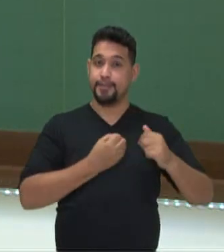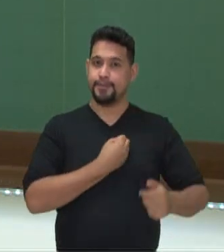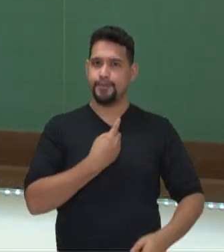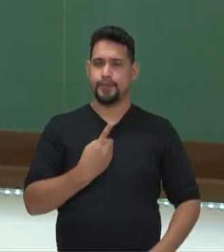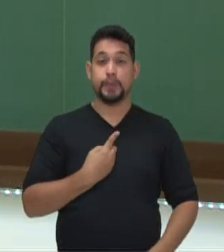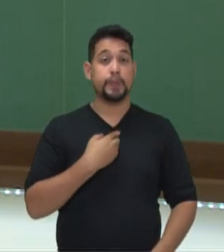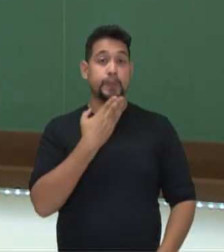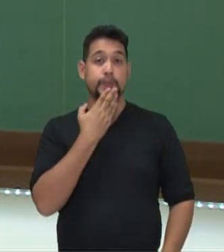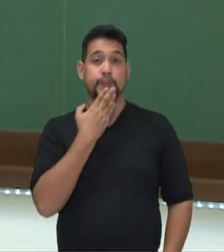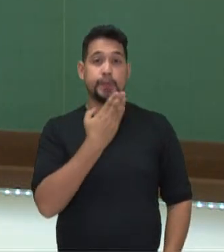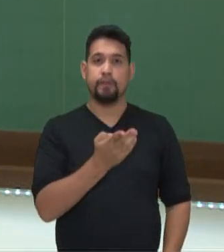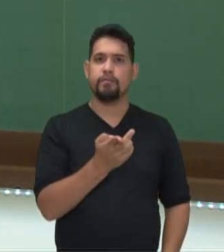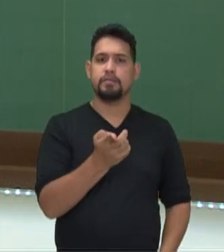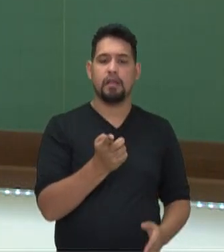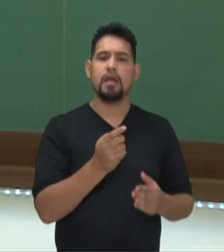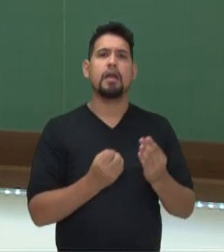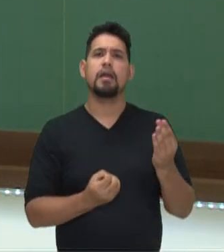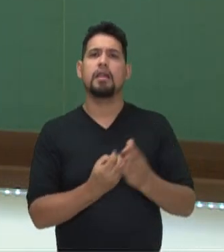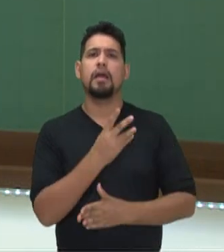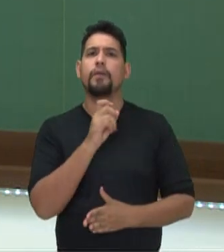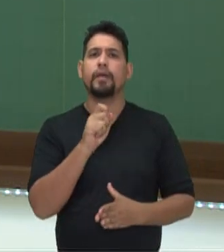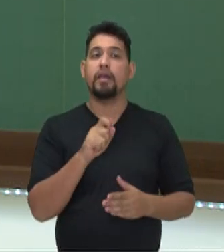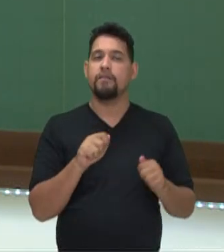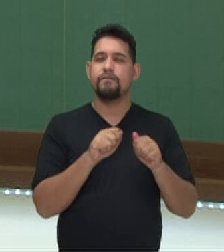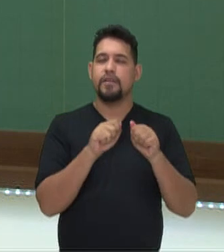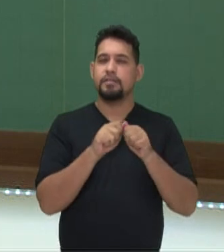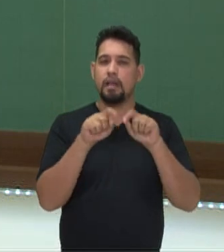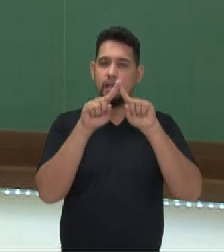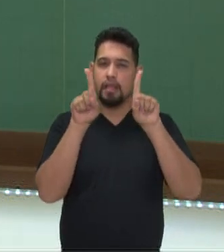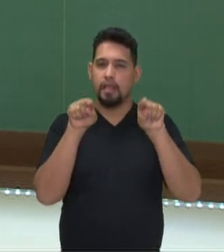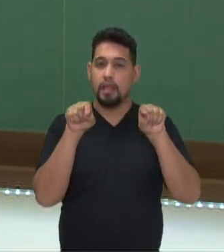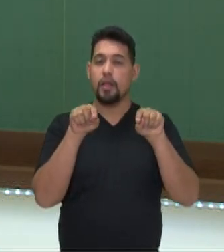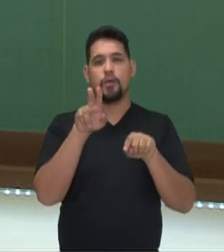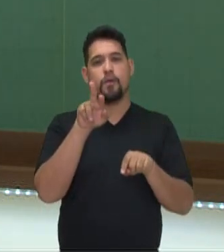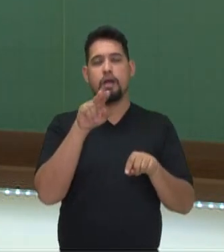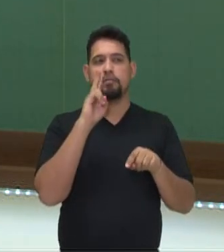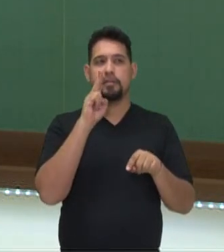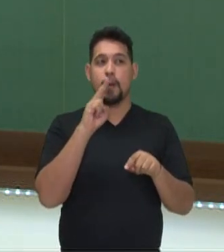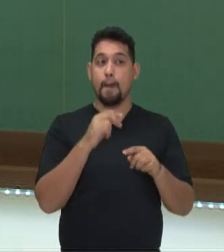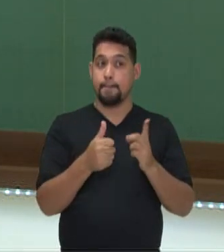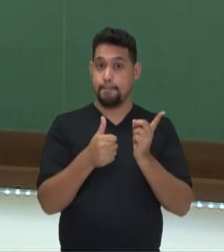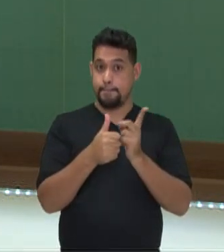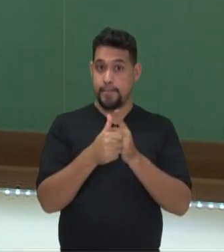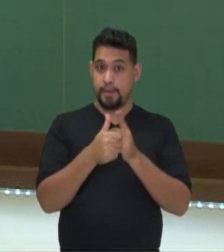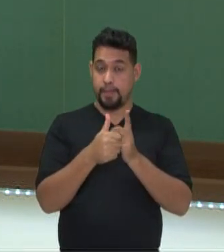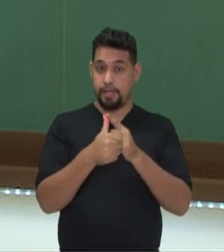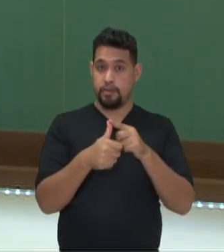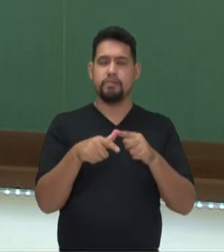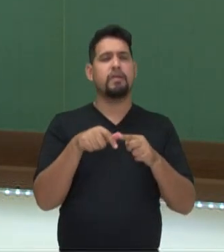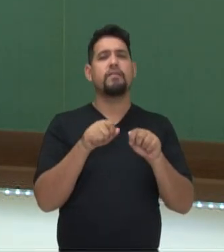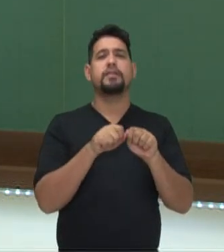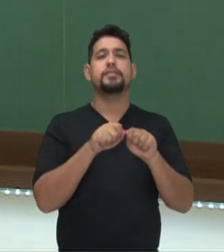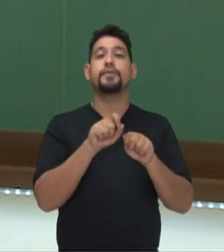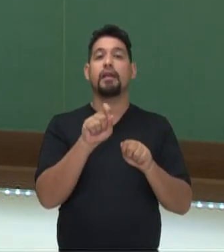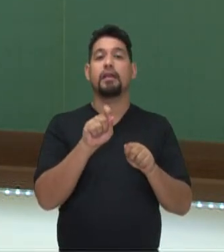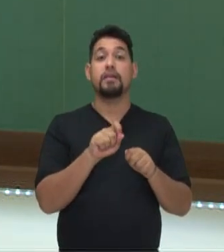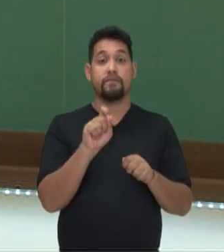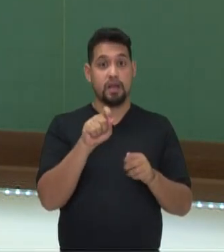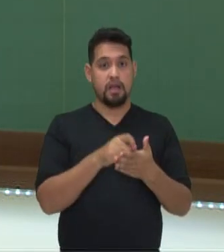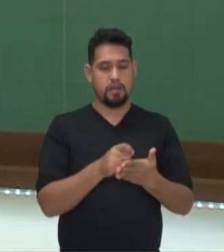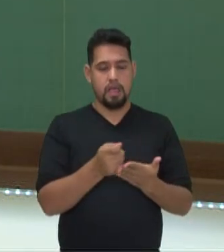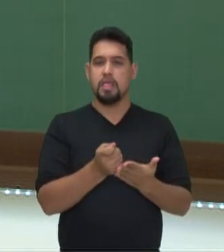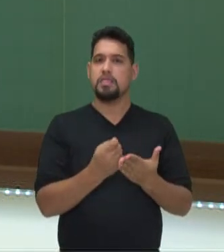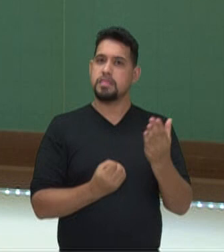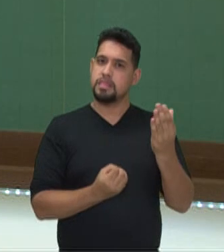para vocês criarem esses quadradinhos. Olha lá, na primeira situação, vocês vão criar